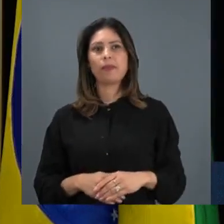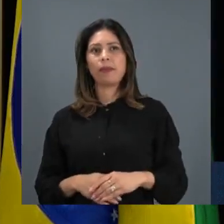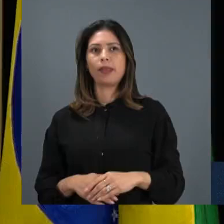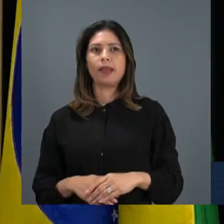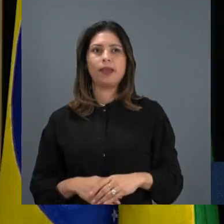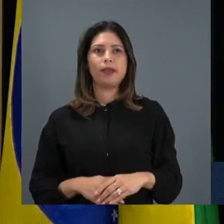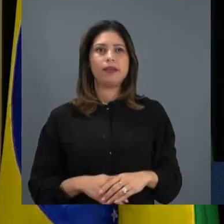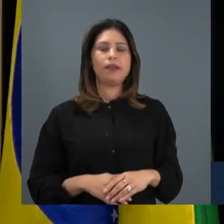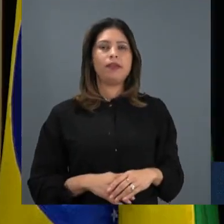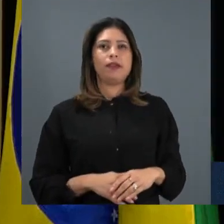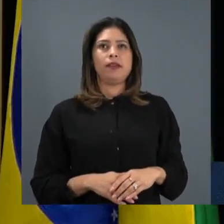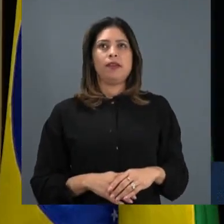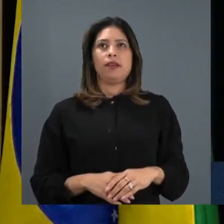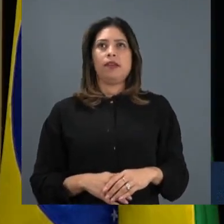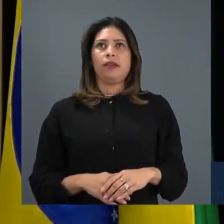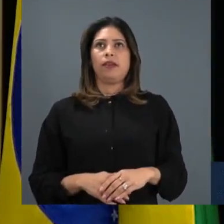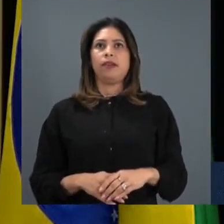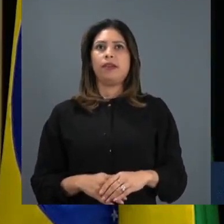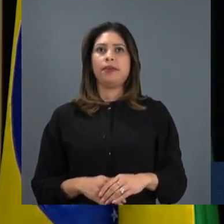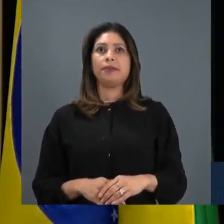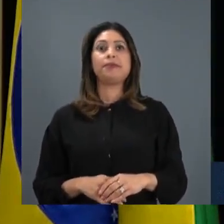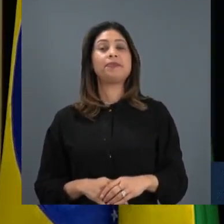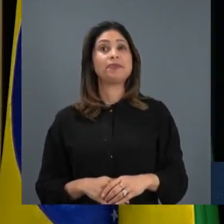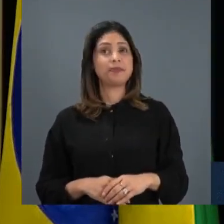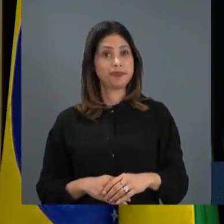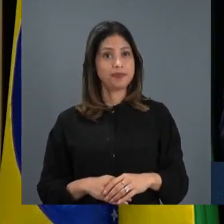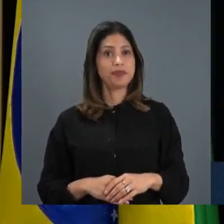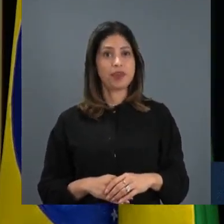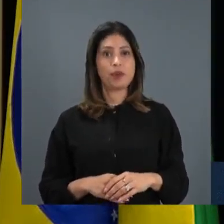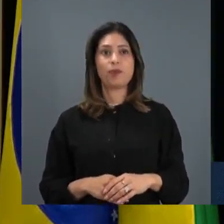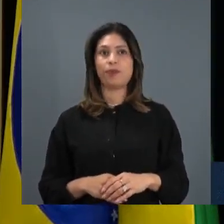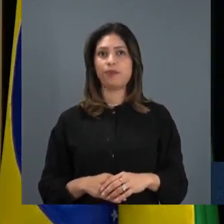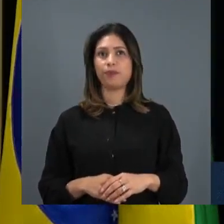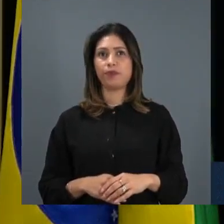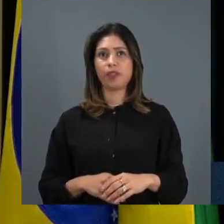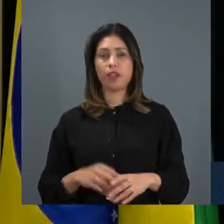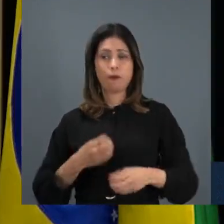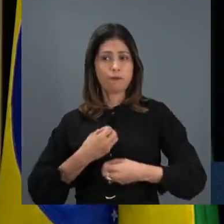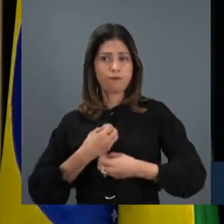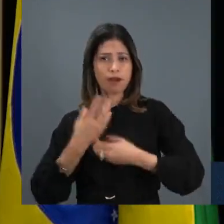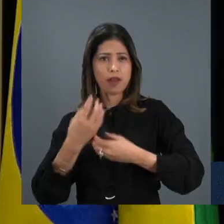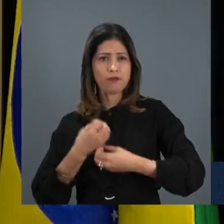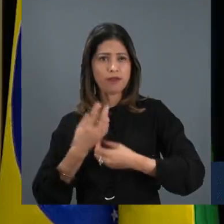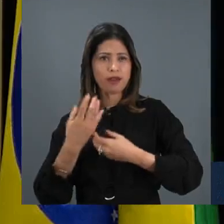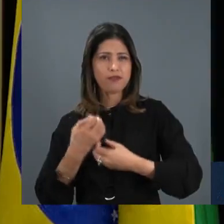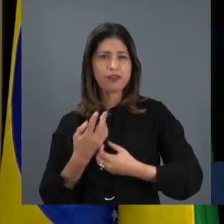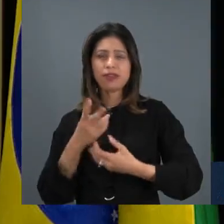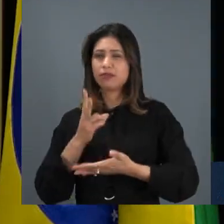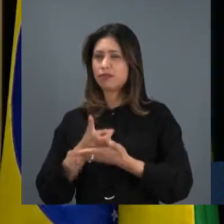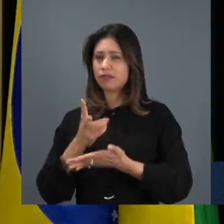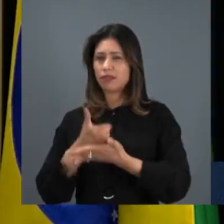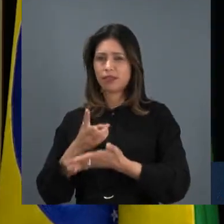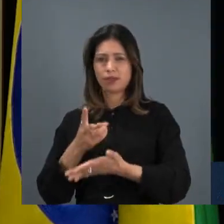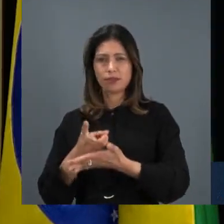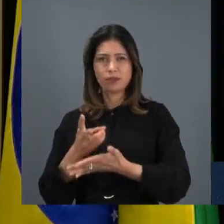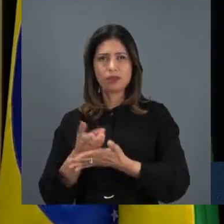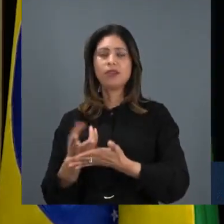presidente, água mole em pedra dura, tanto bate até que fura. Foi isso que eu aprendi da minha avó.